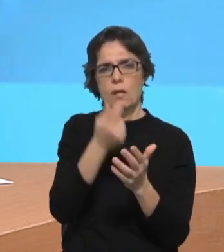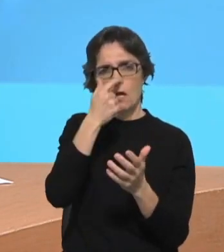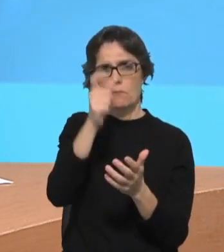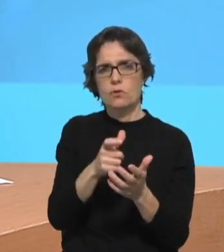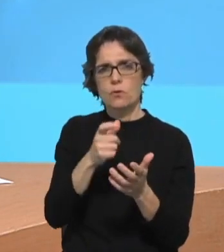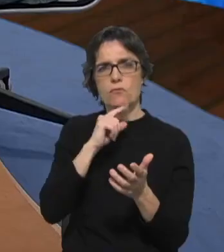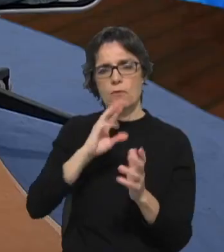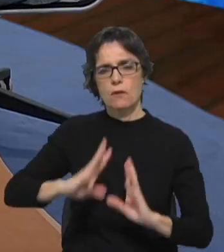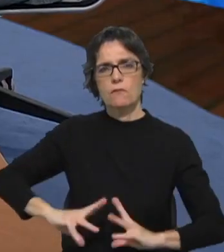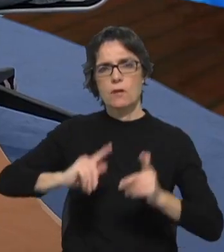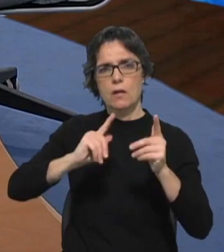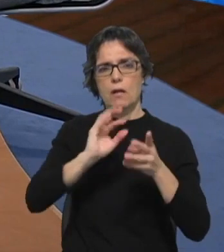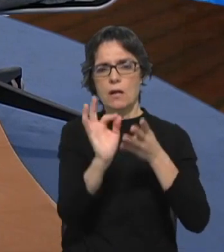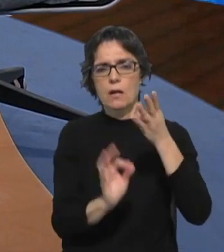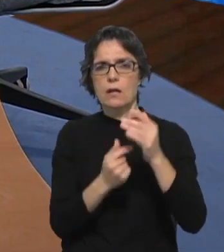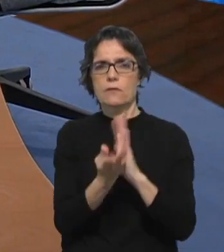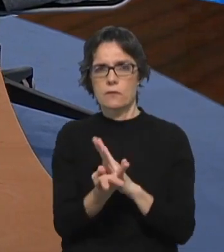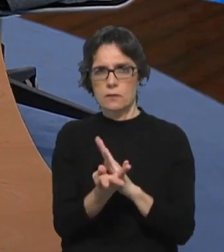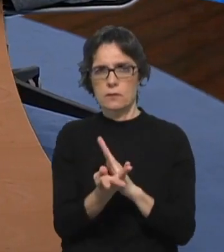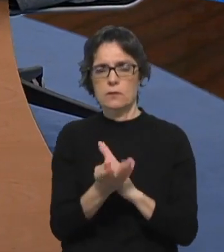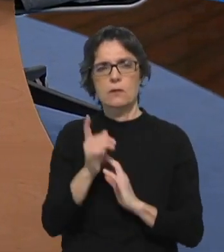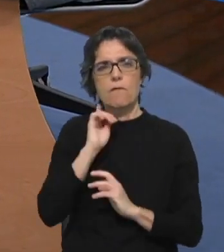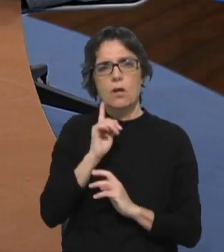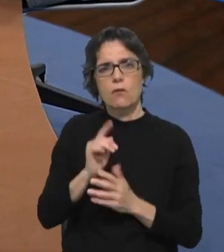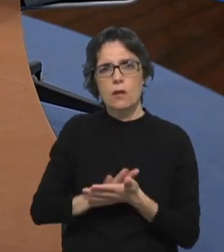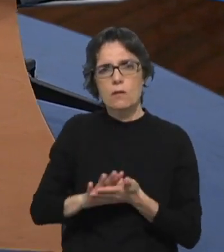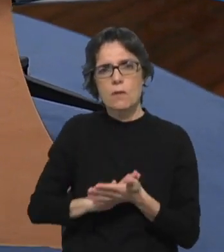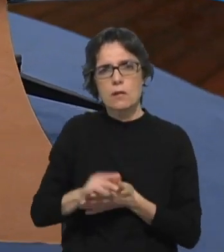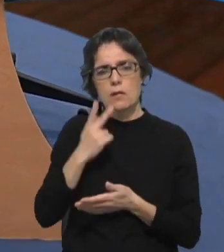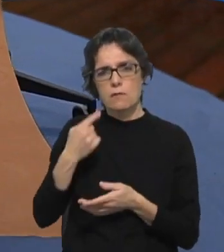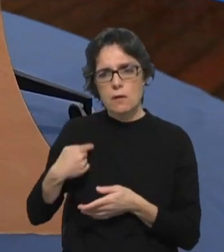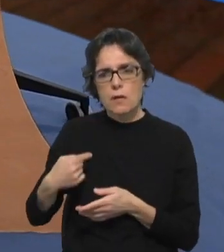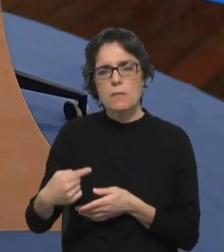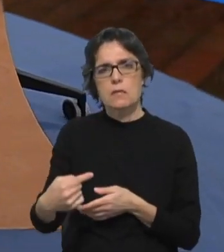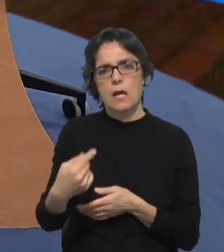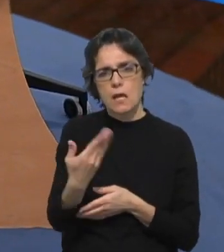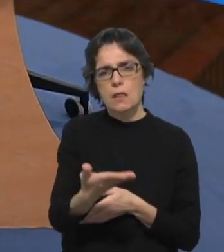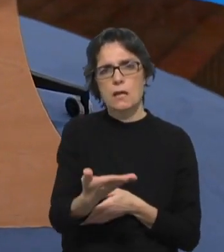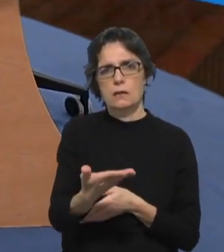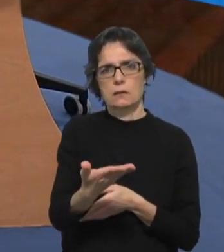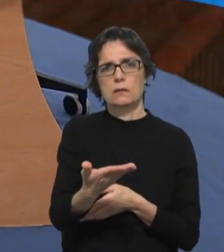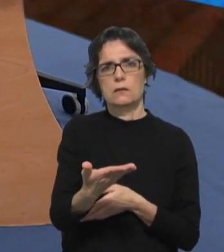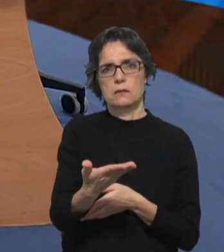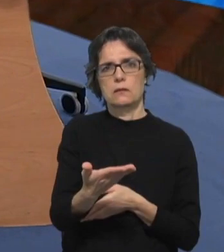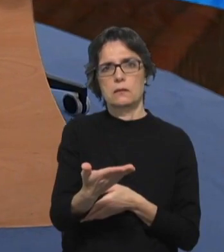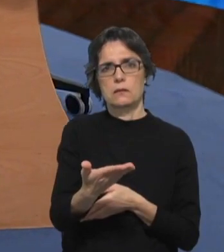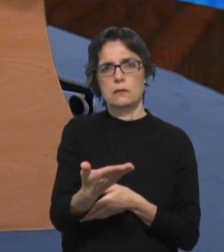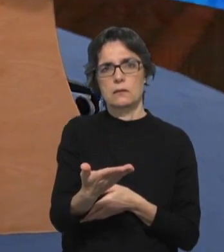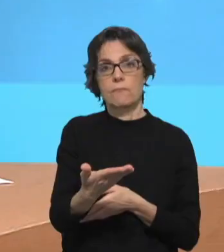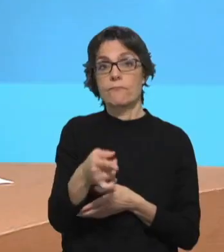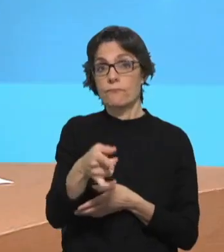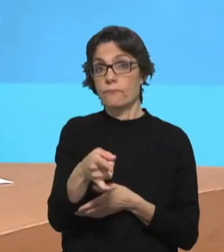valores fundamentais que orientam as nossas vidas e, portanto, obviamente, sendo um